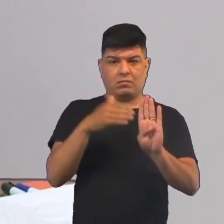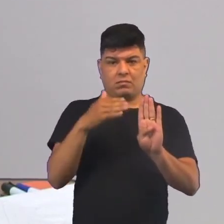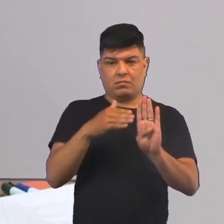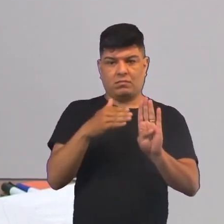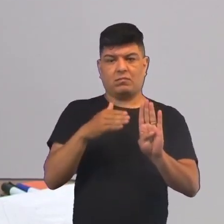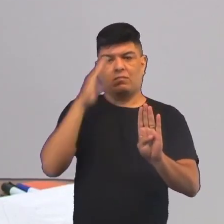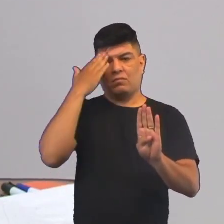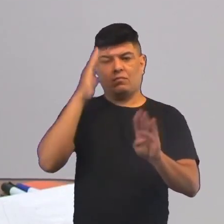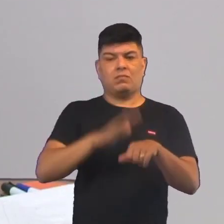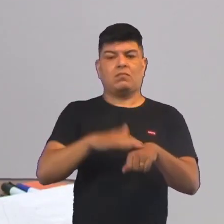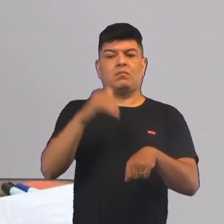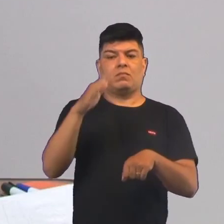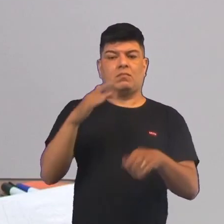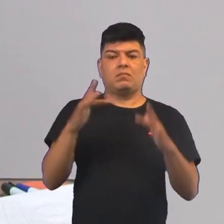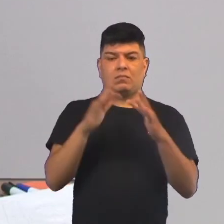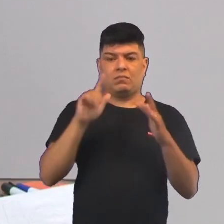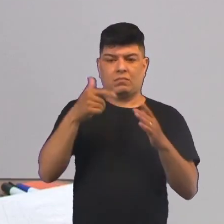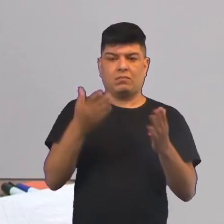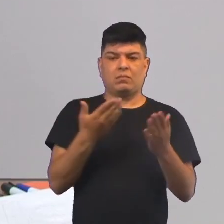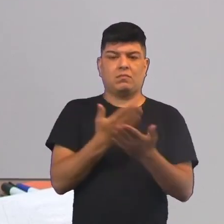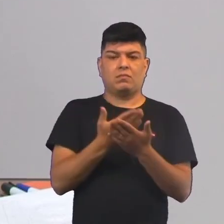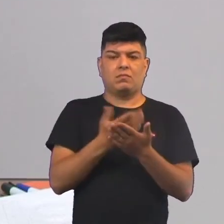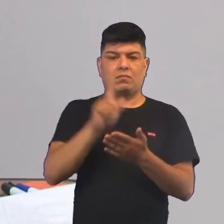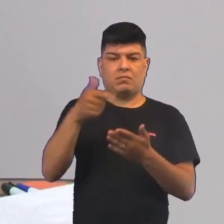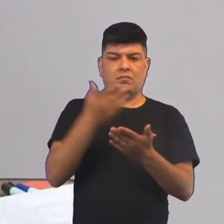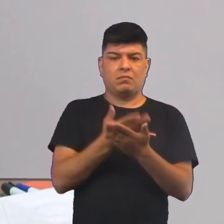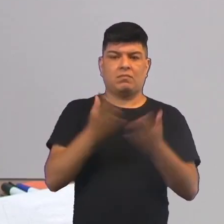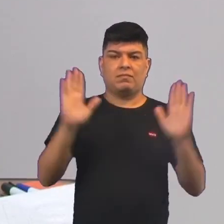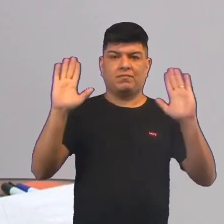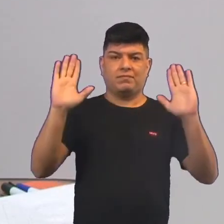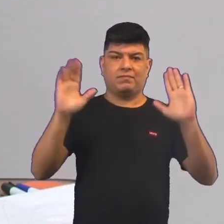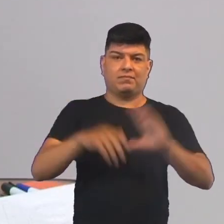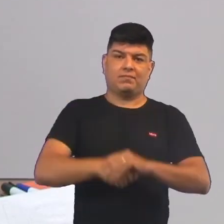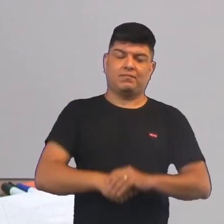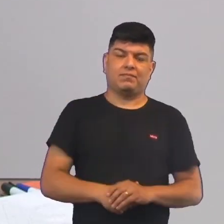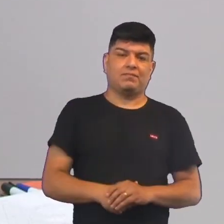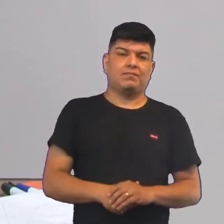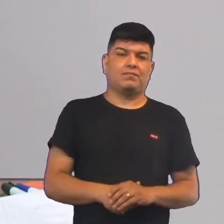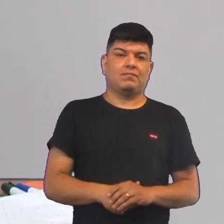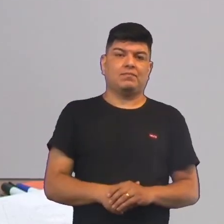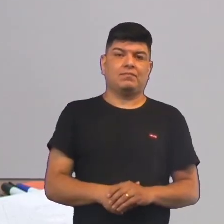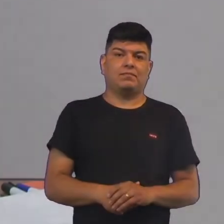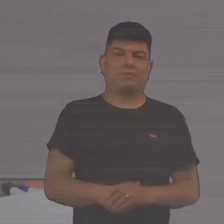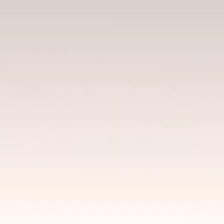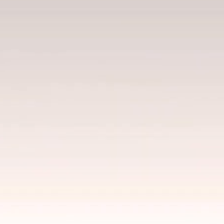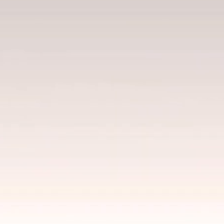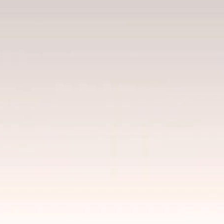para você compreender um pouco mais e ter acesso às nossas aulas. E te aguardo na próxima, tá bom? Tchau, tchau.